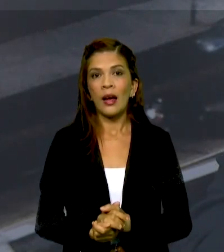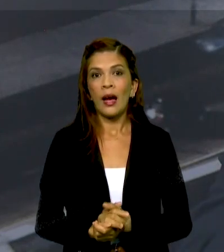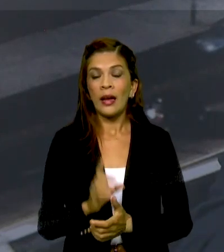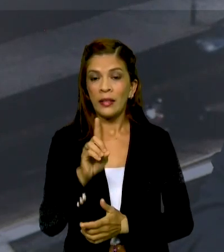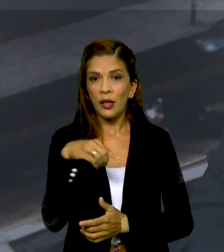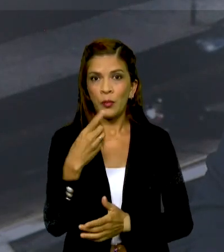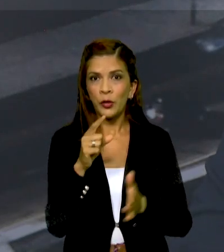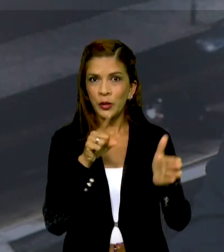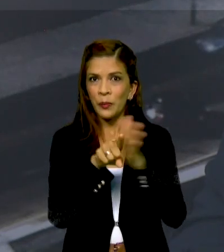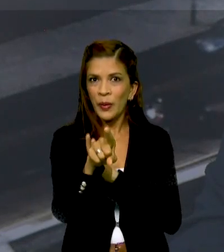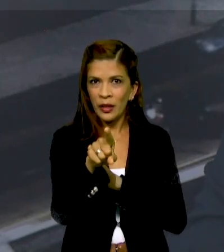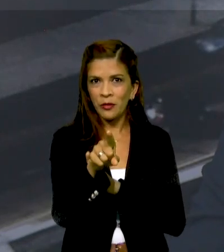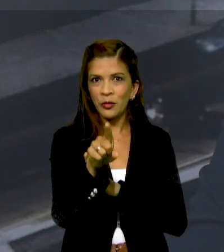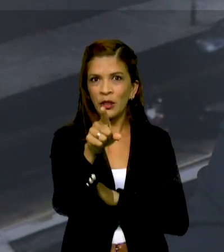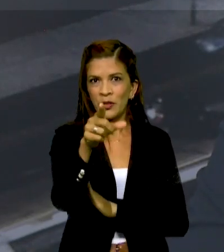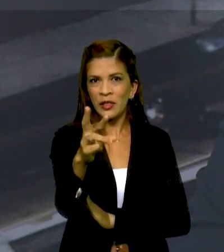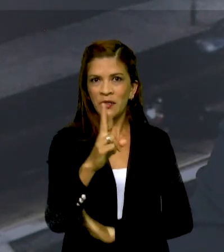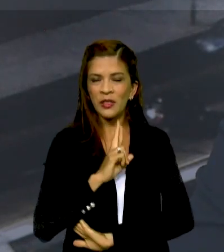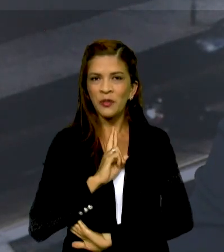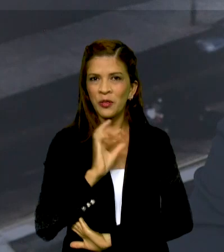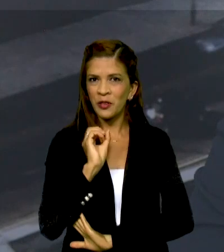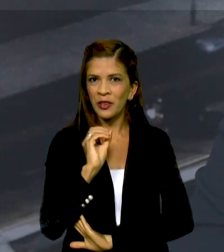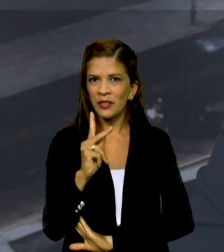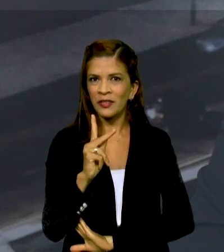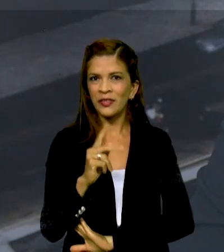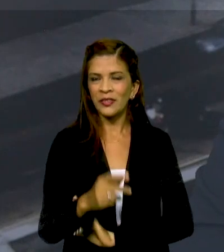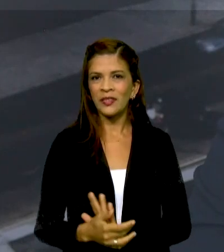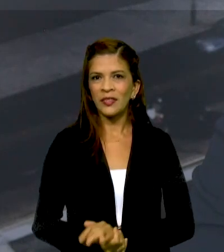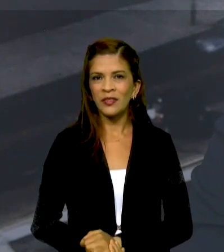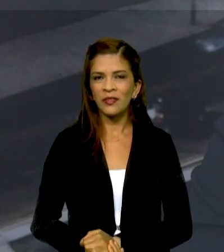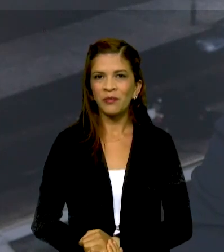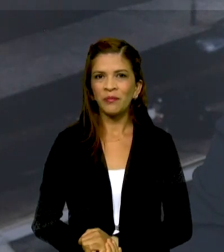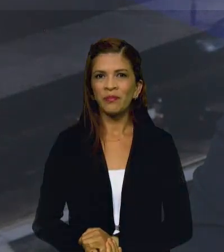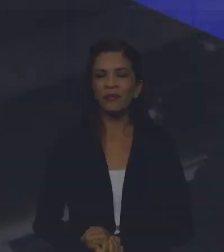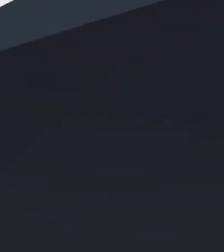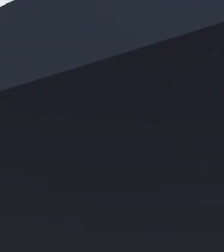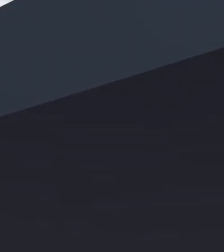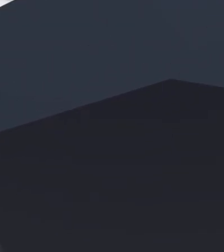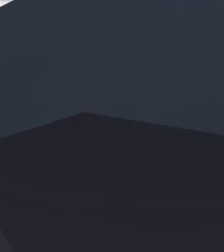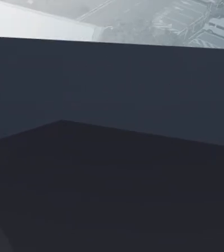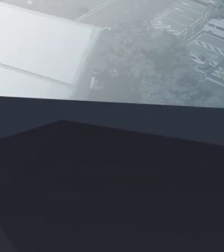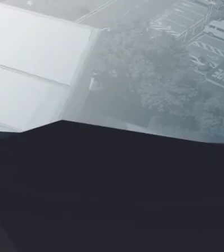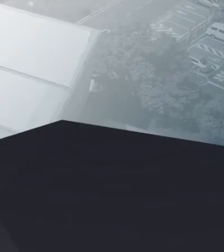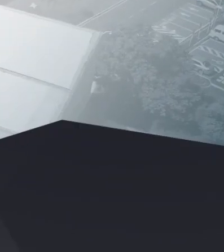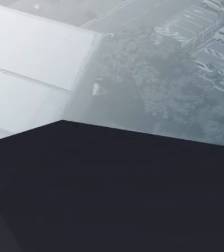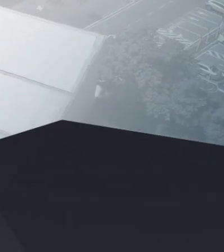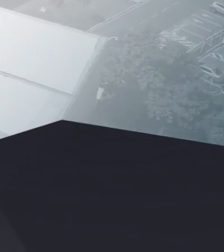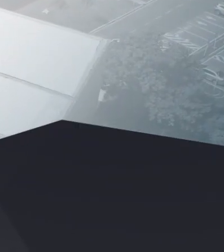fato para que tu possas responder. No instante só estamos de volta com a nossa conversa.